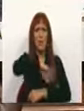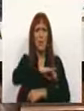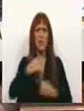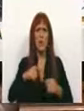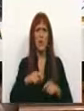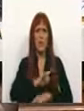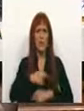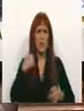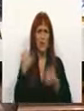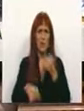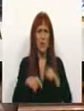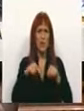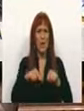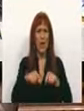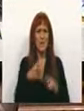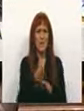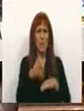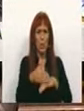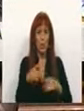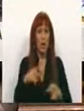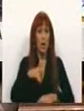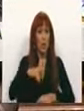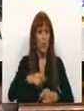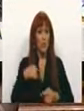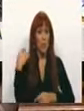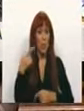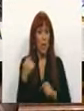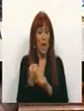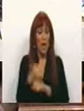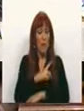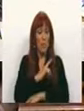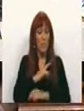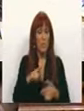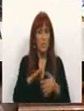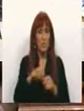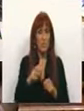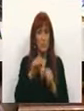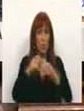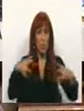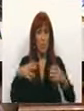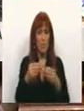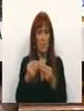existência de uma forte ameaça a este setor. Em Portugal, são a única entidade privada com campos de multiplicação